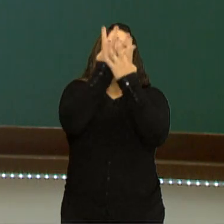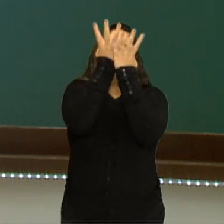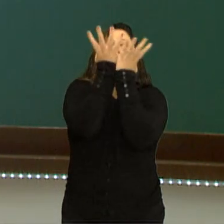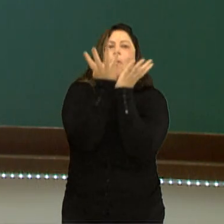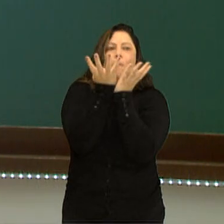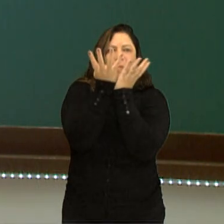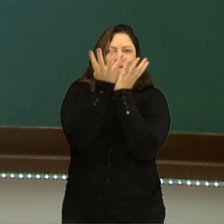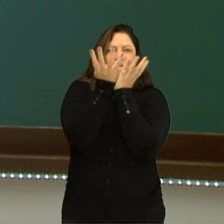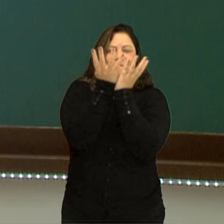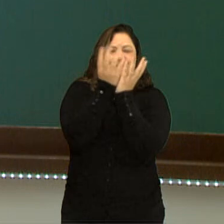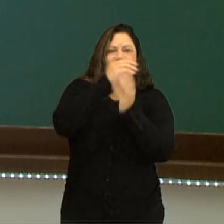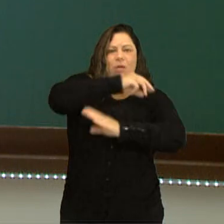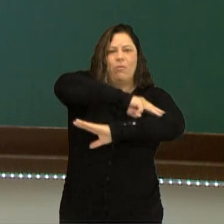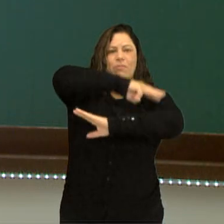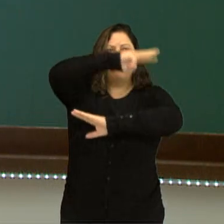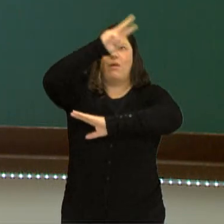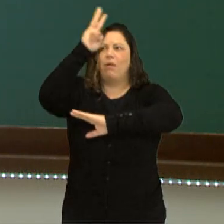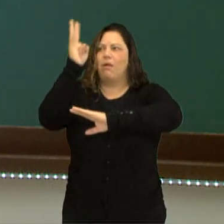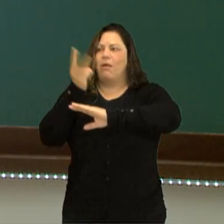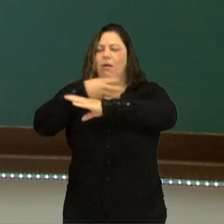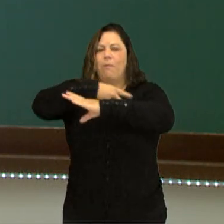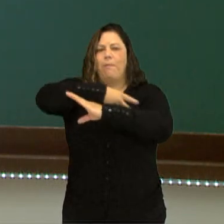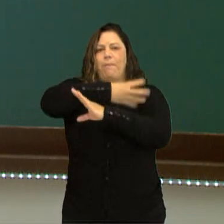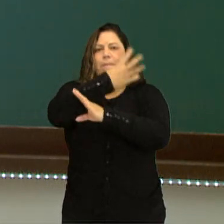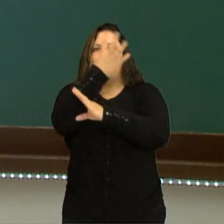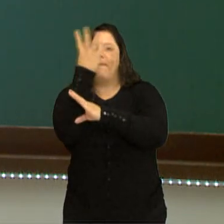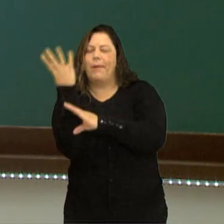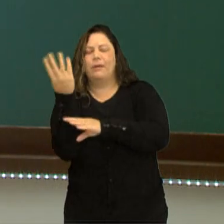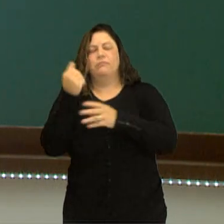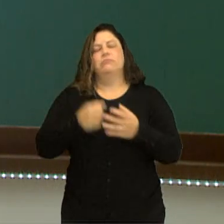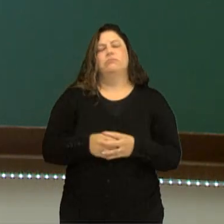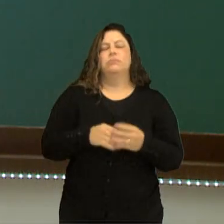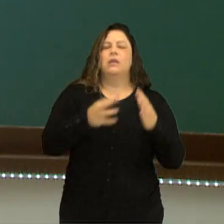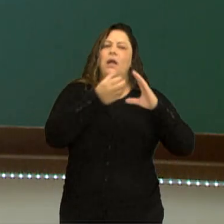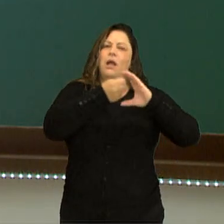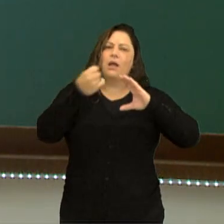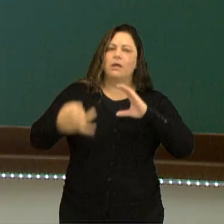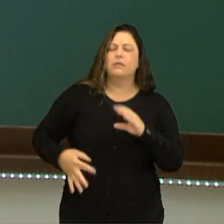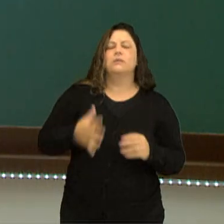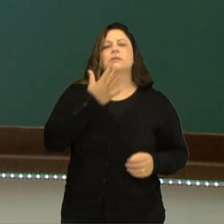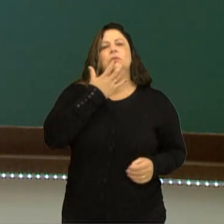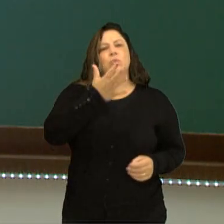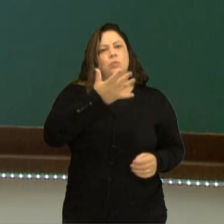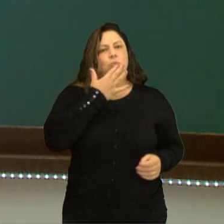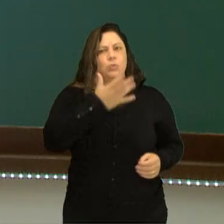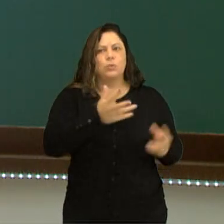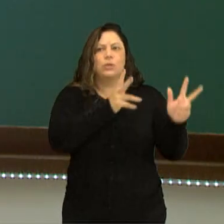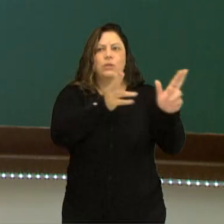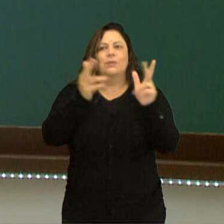de plumas. O pavão ele é muito colorido, essa é a característica dele. O arco-íris também tem muitas cores. Então,